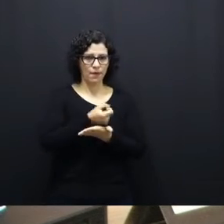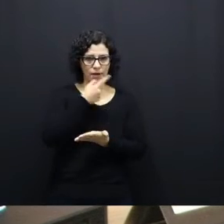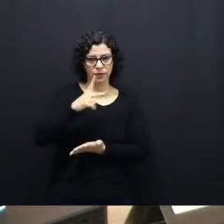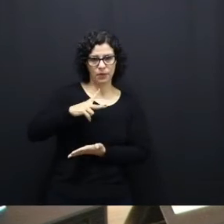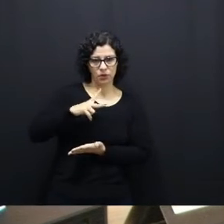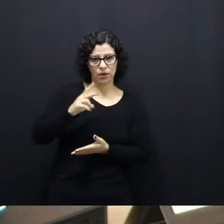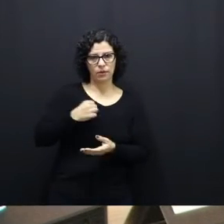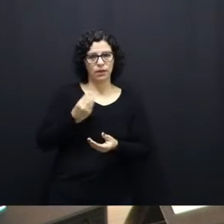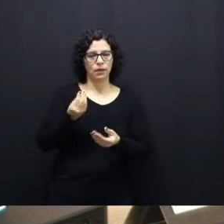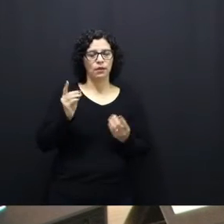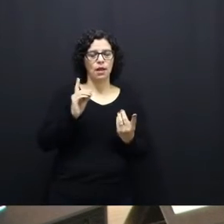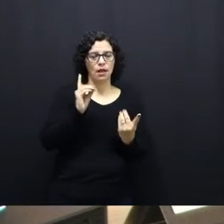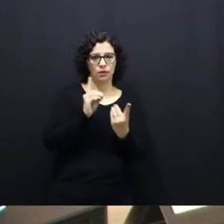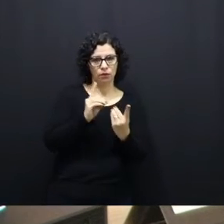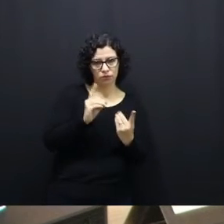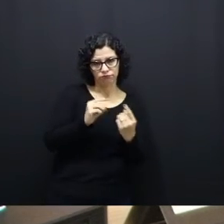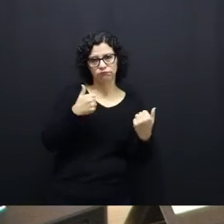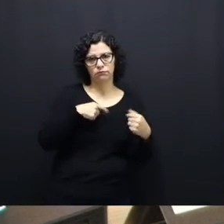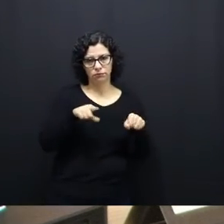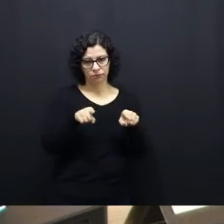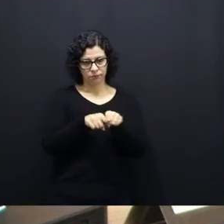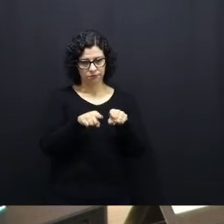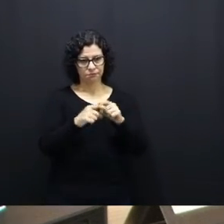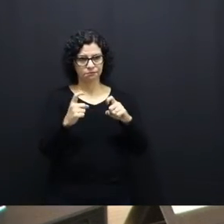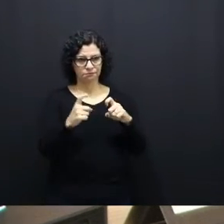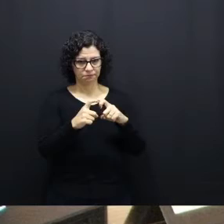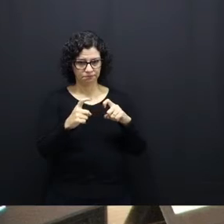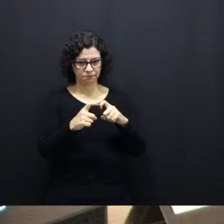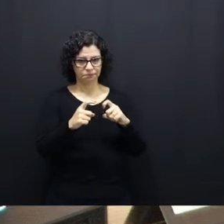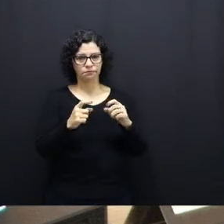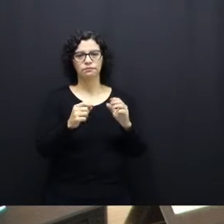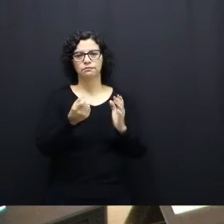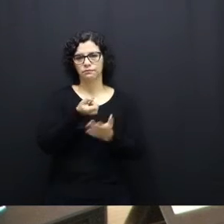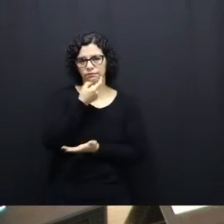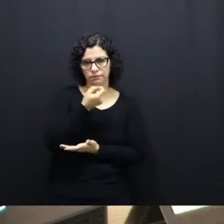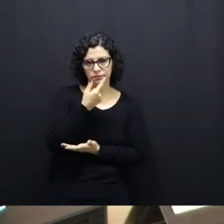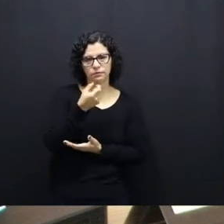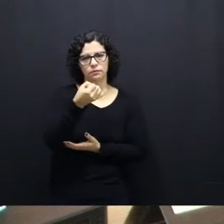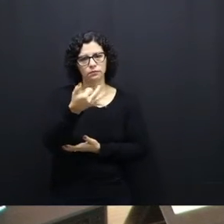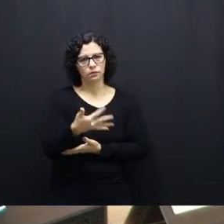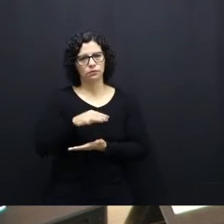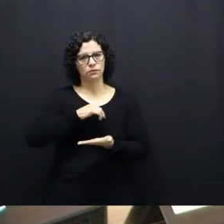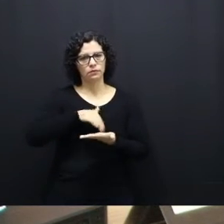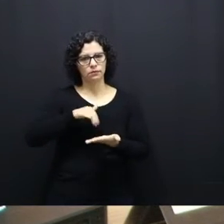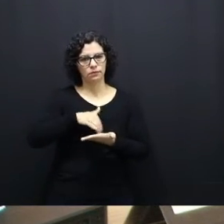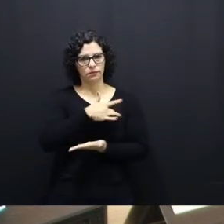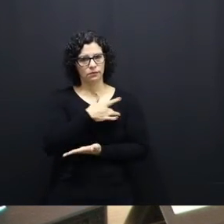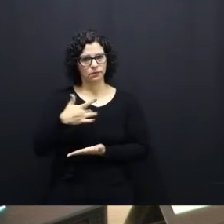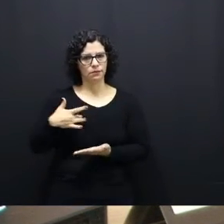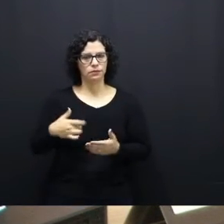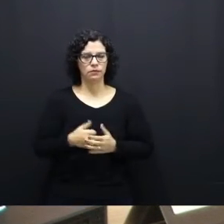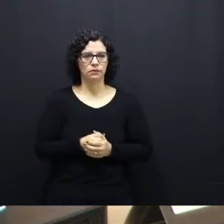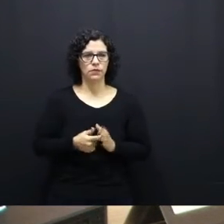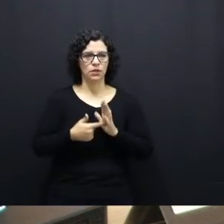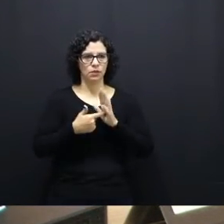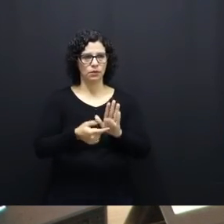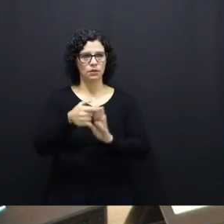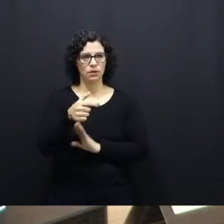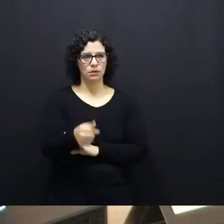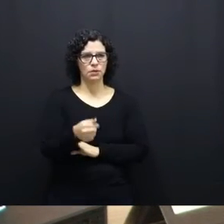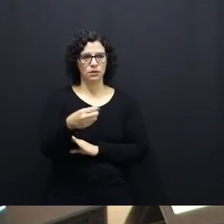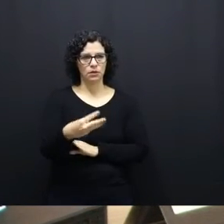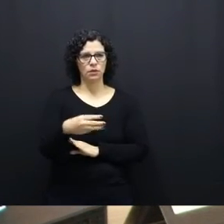acesso aos medicamentos o previamente definidos pela Secretaria de Saúde indicação